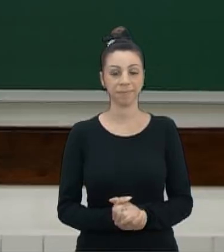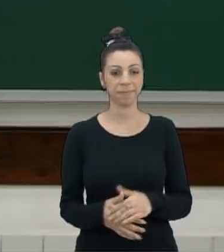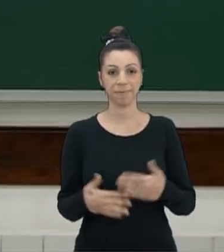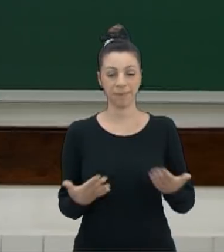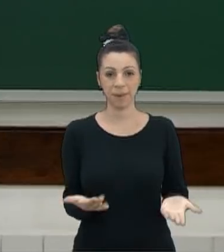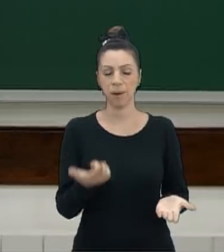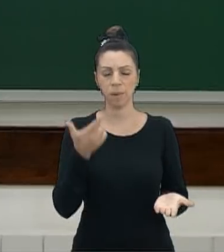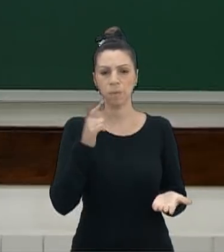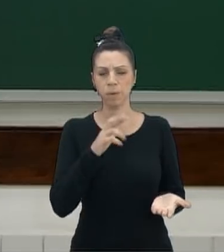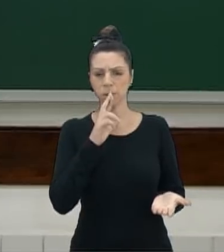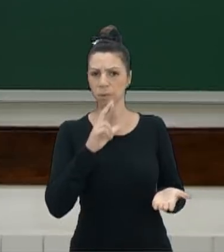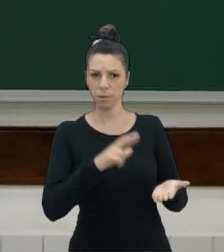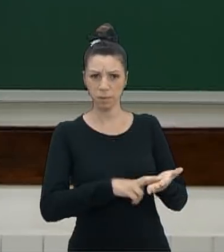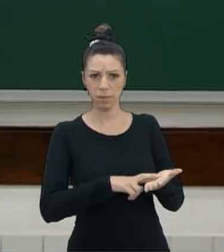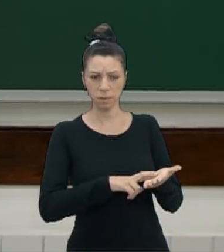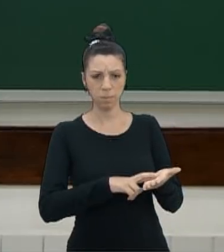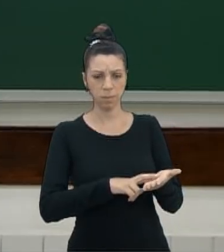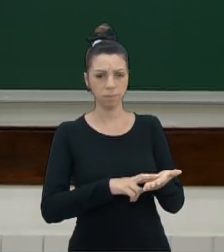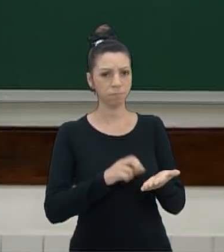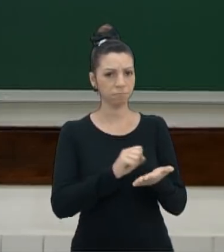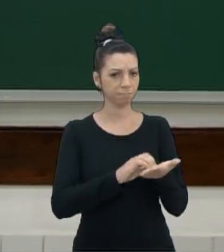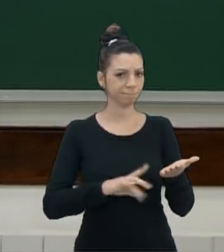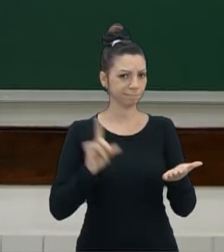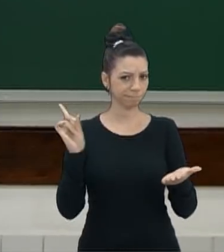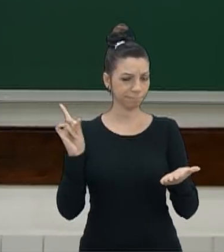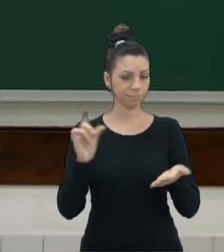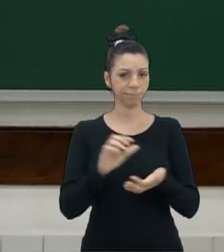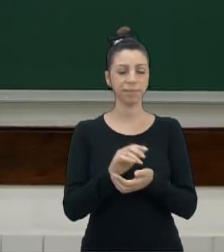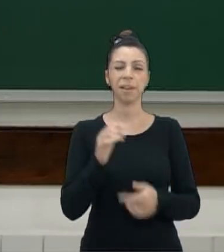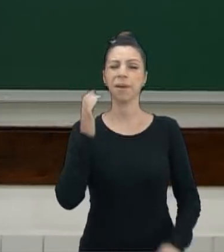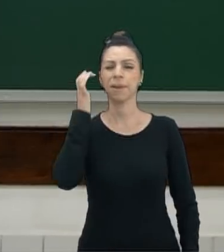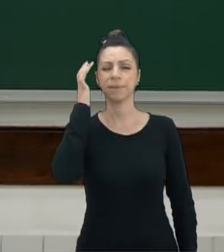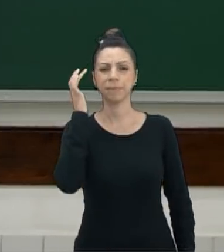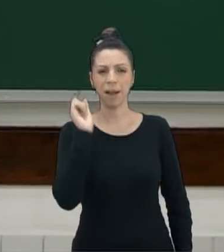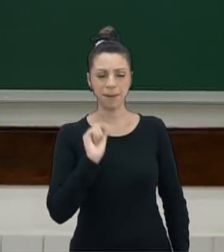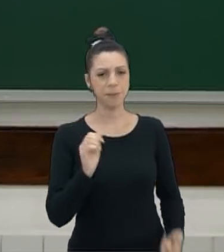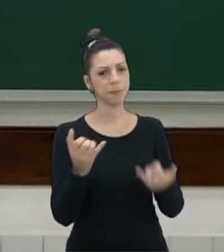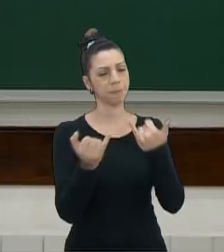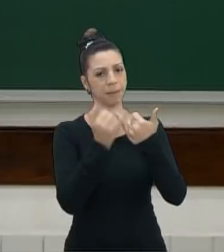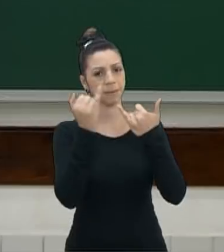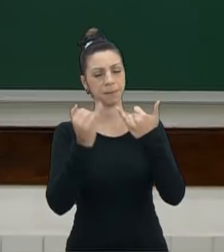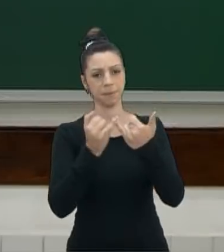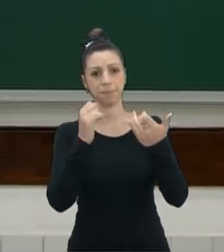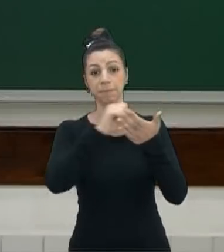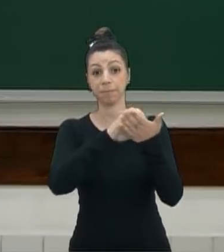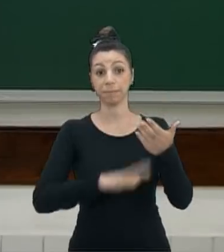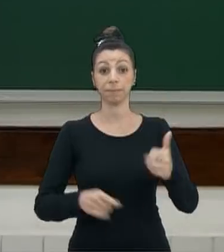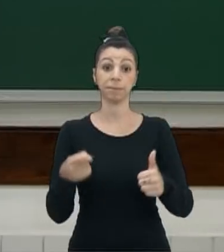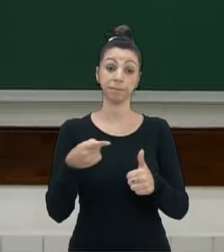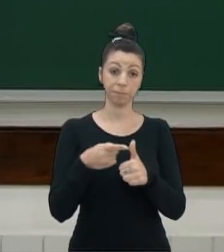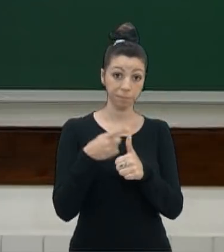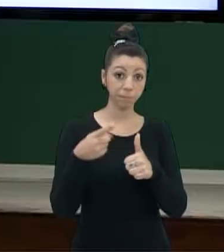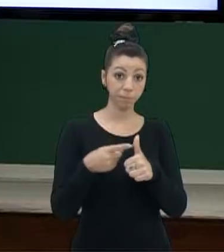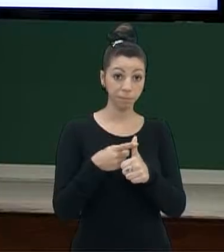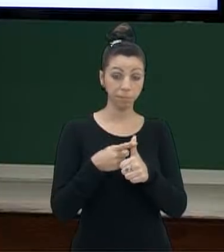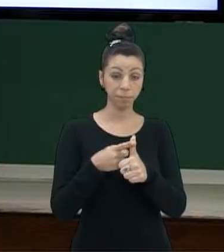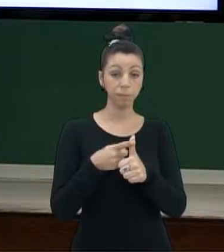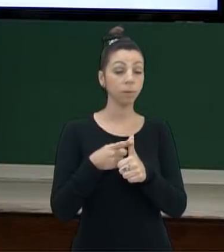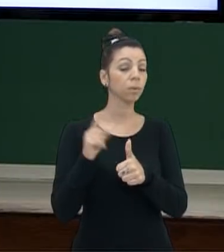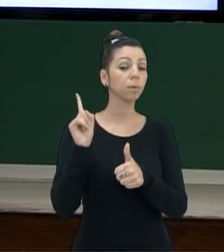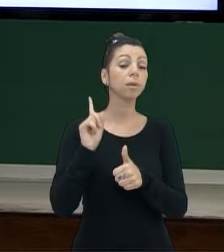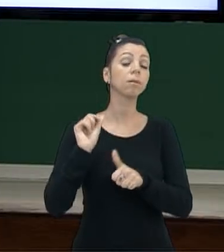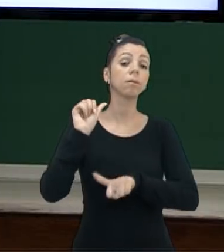E aí, pessoal, conseguiram resolver esse exercício? Então, ele está muito parecido com o exercício 1, né? O que